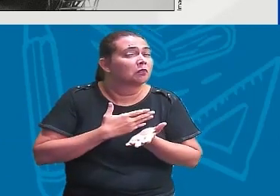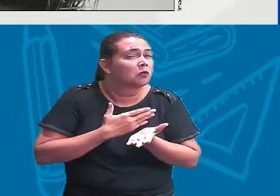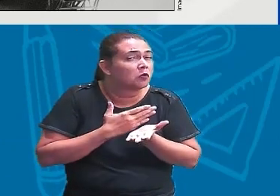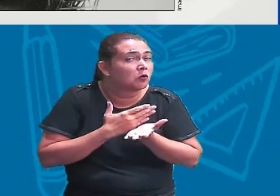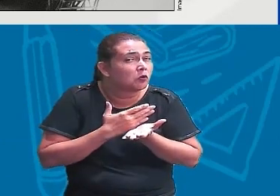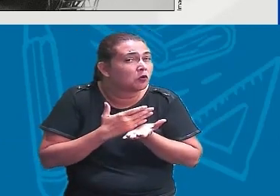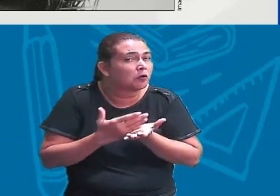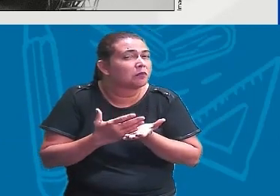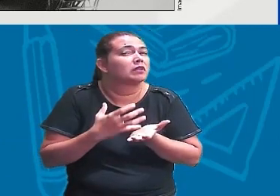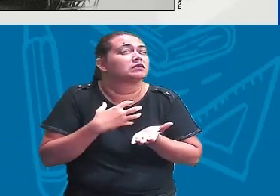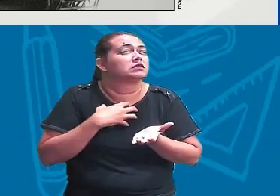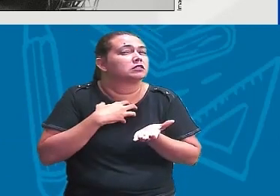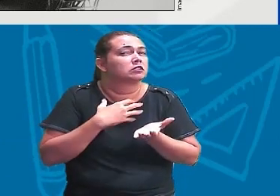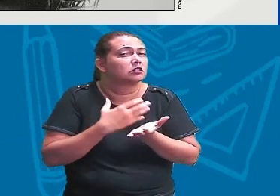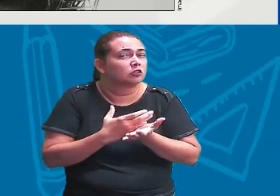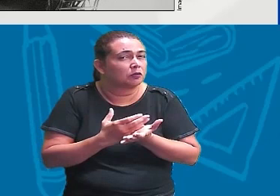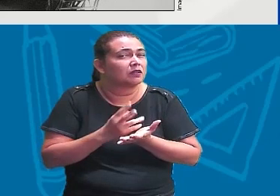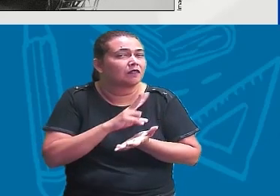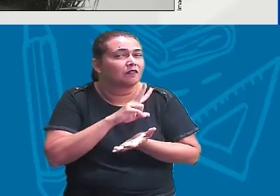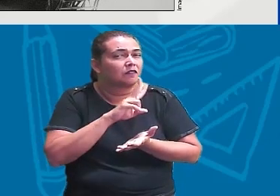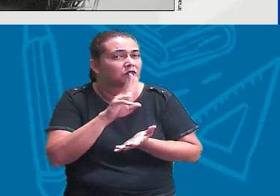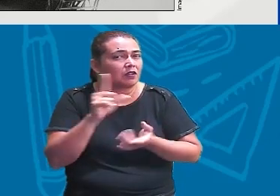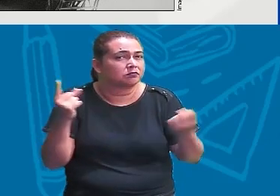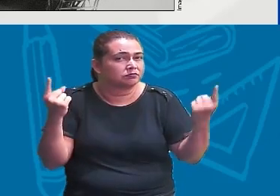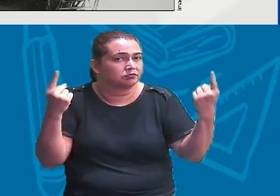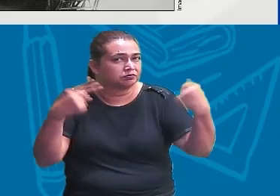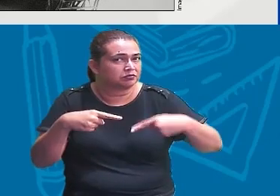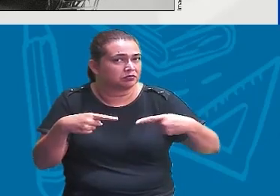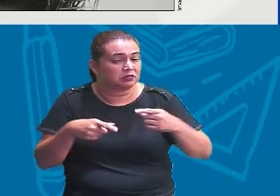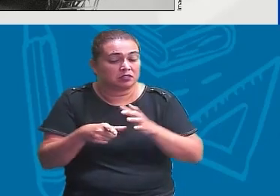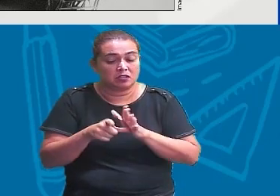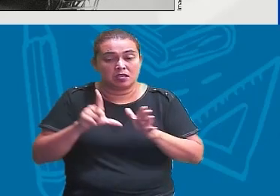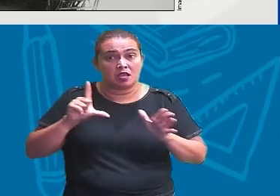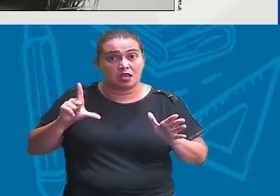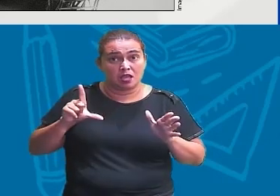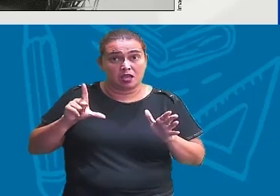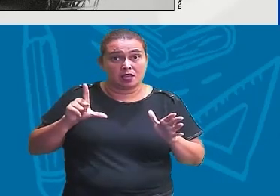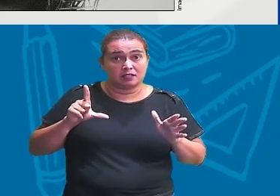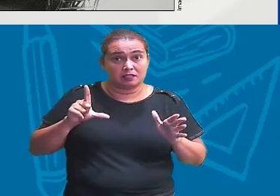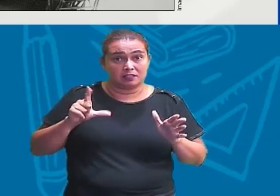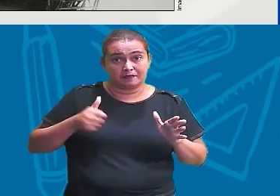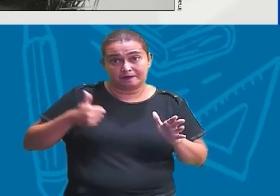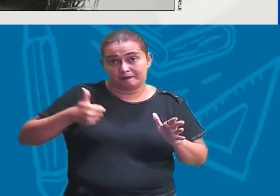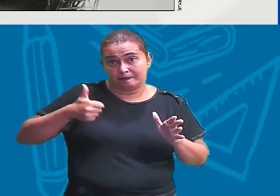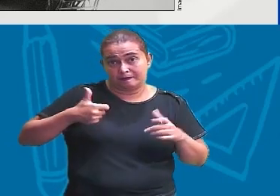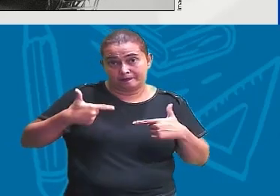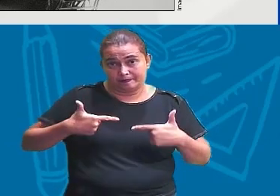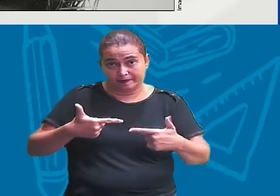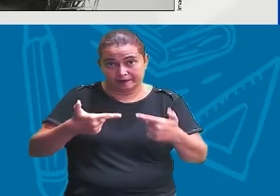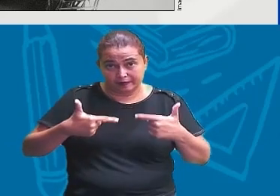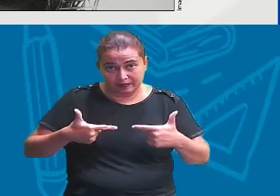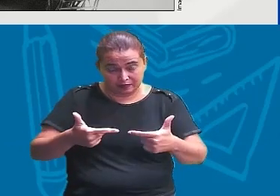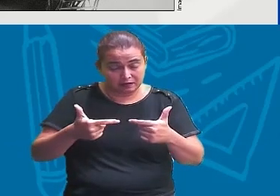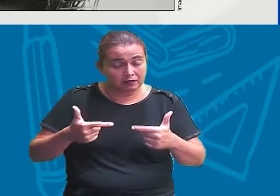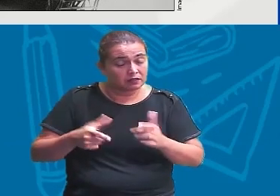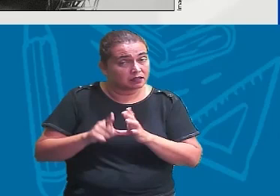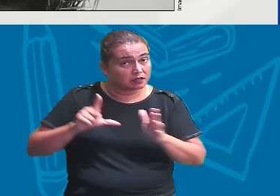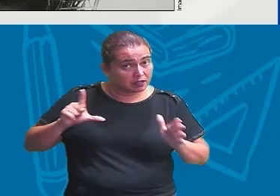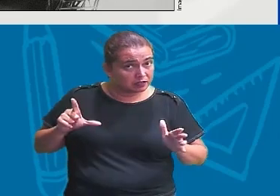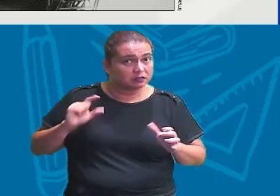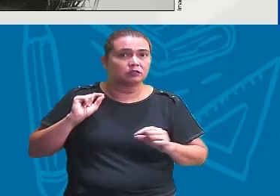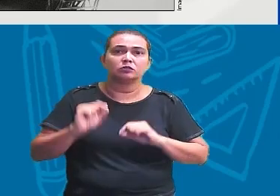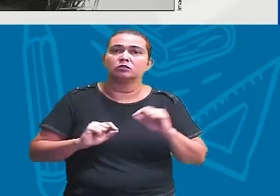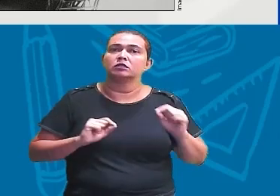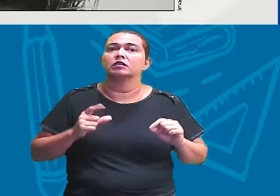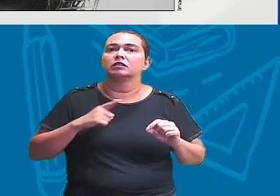se aproximando. Tanto é que antes da Primeira Guerra Mundial, vai acontecer um momento que foi chamado